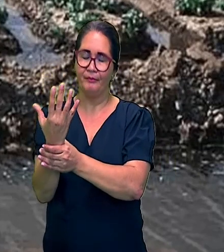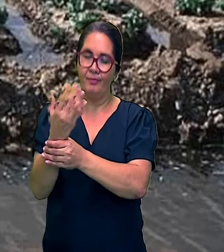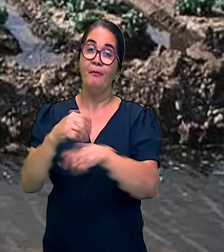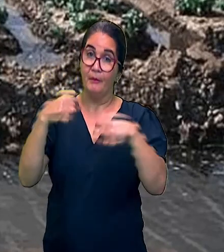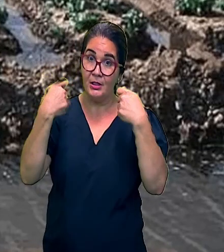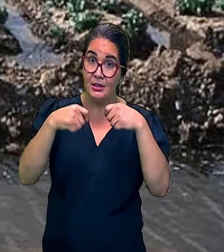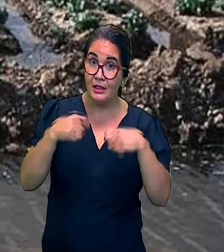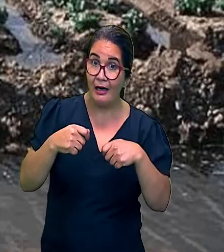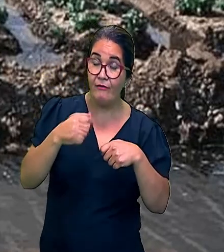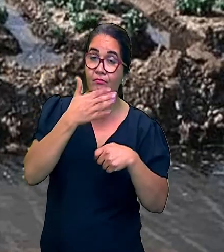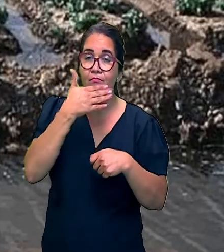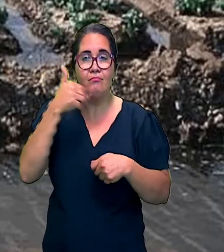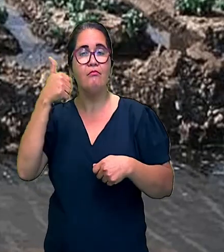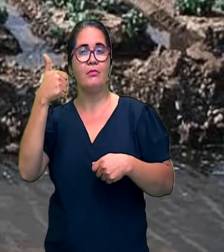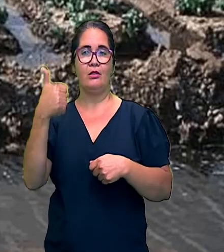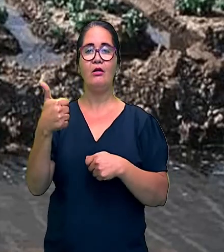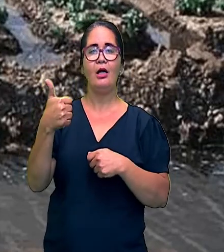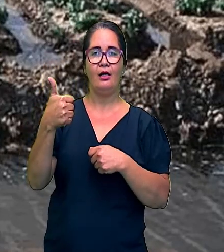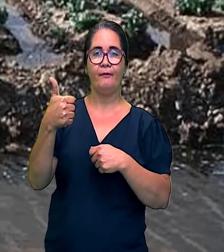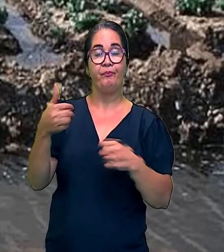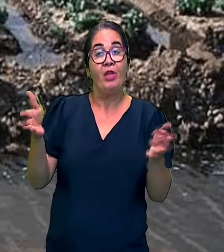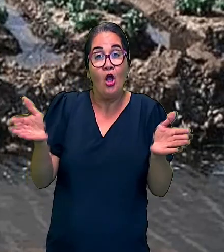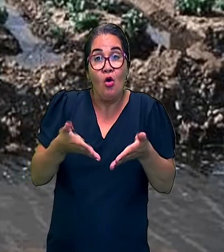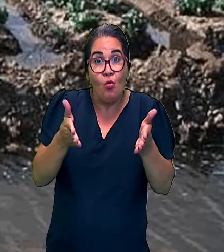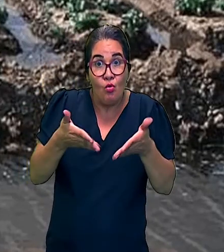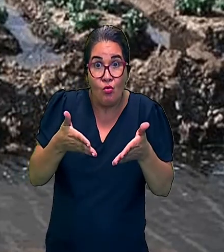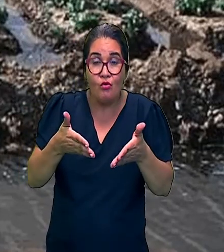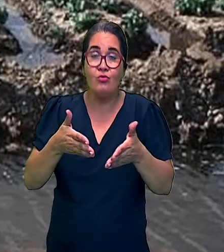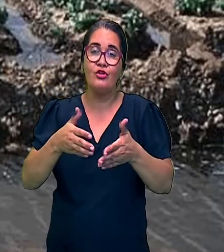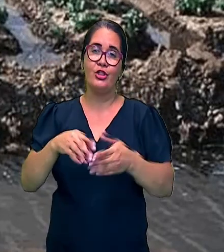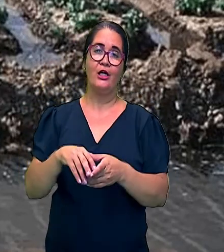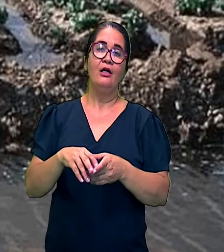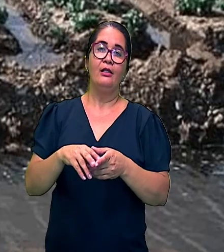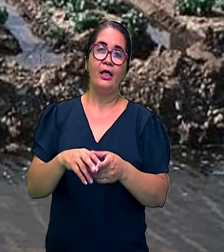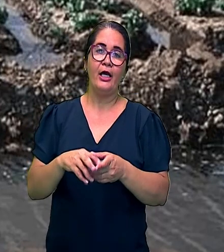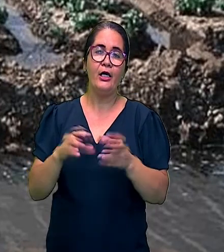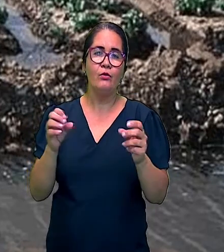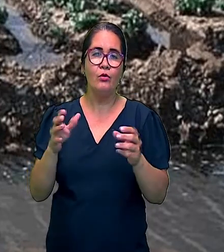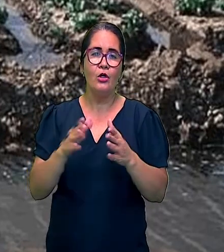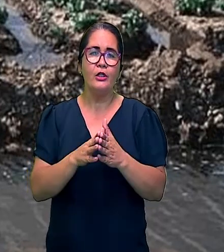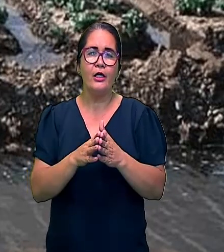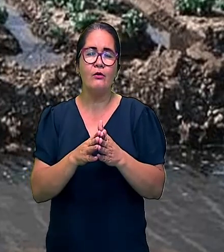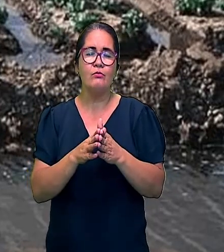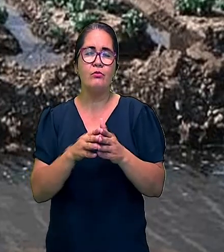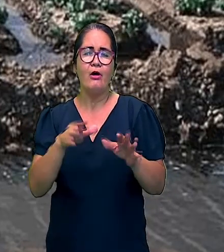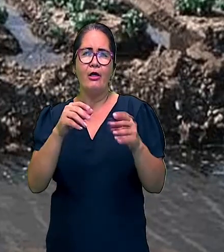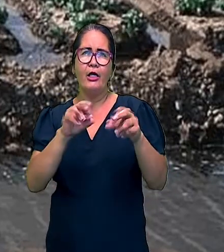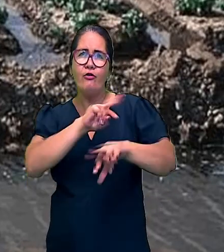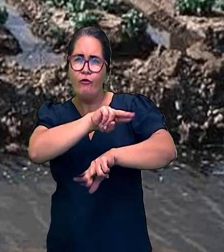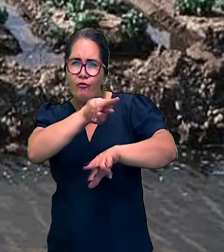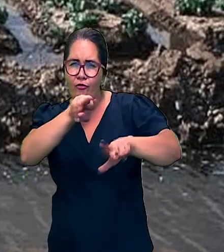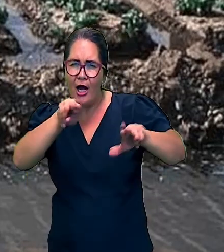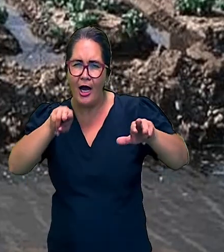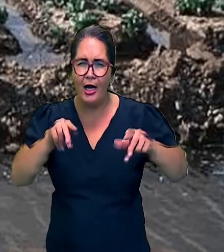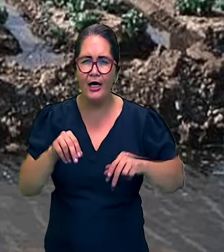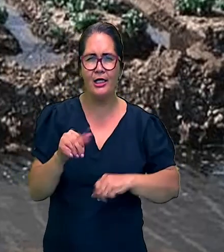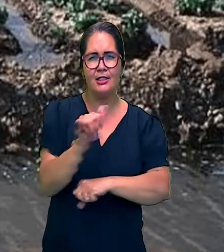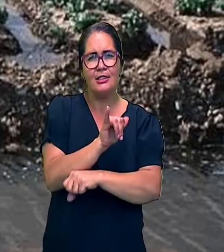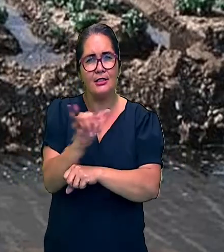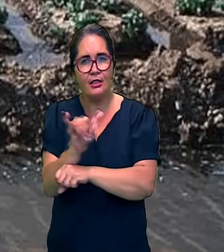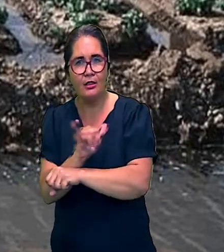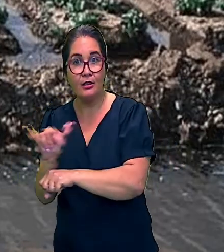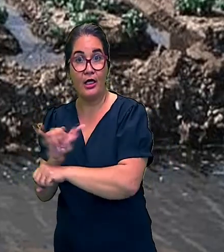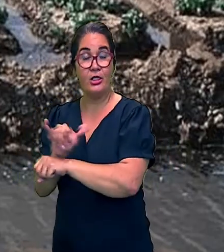solo, como o uso de fertilizantes naturais para produzir grãos maiores, métodos para controlar